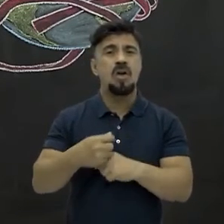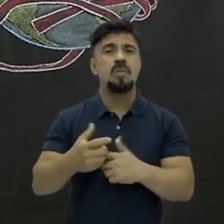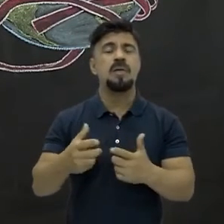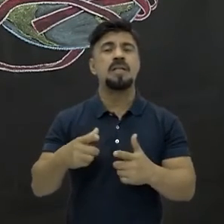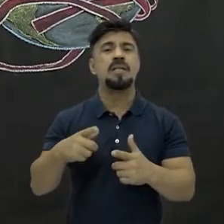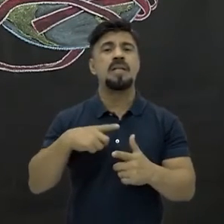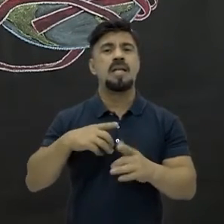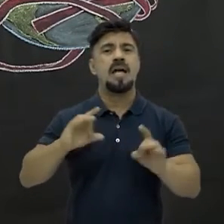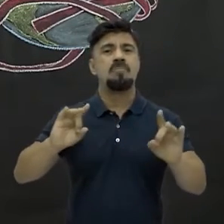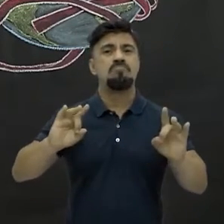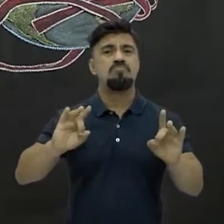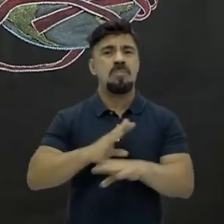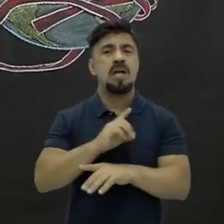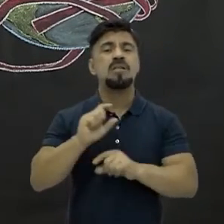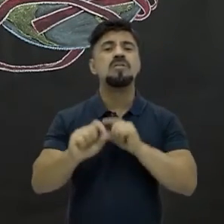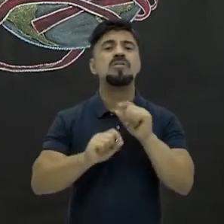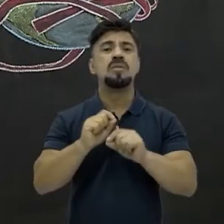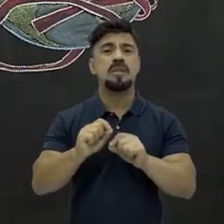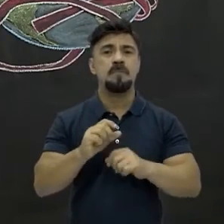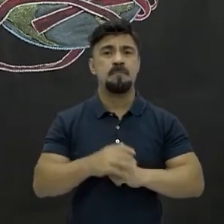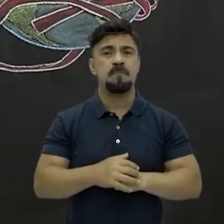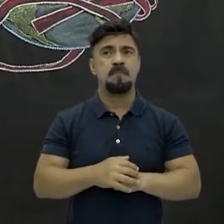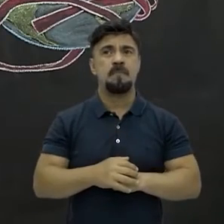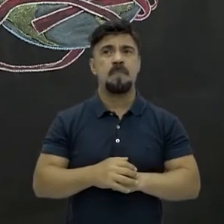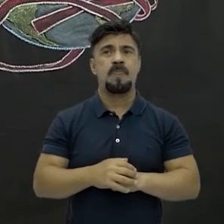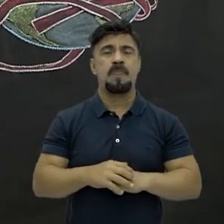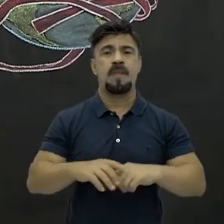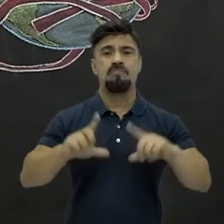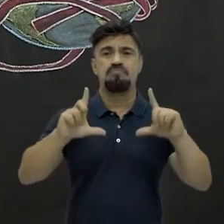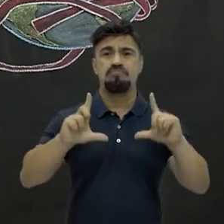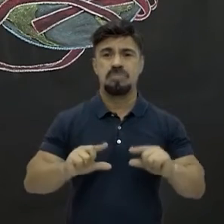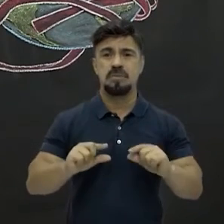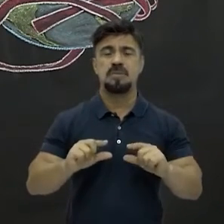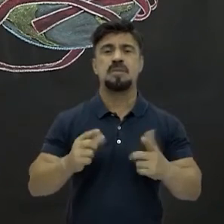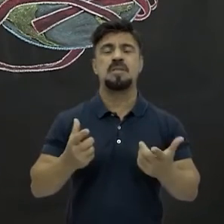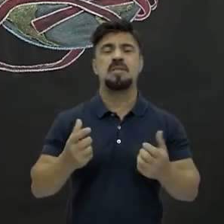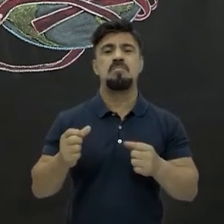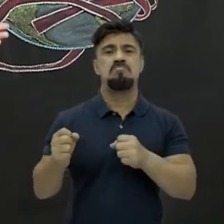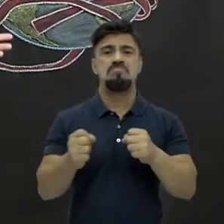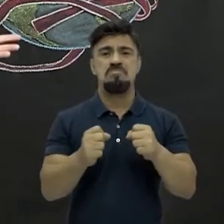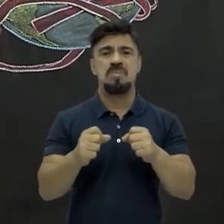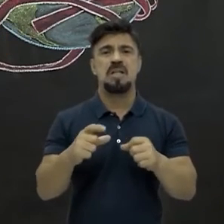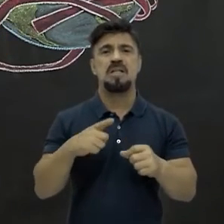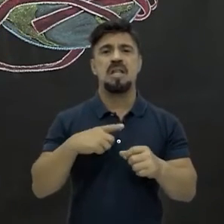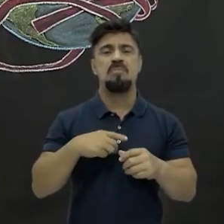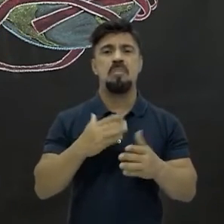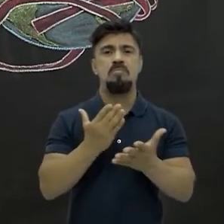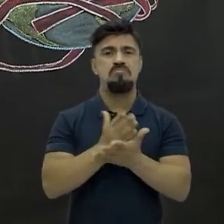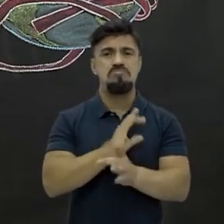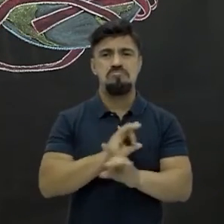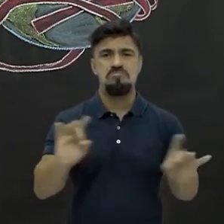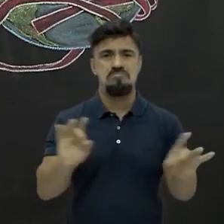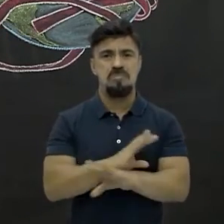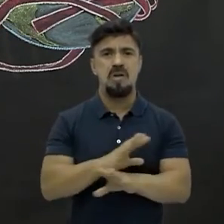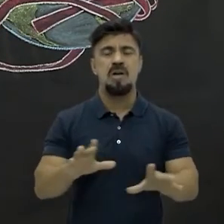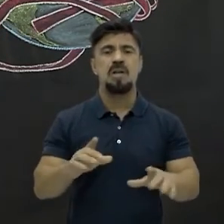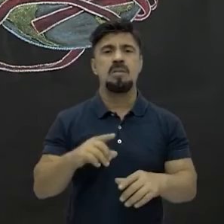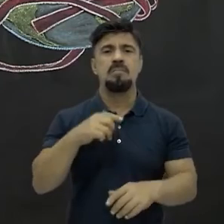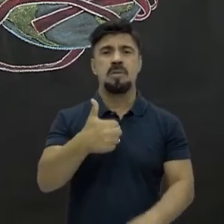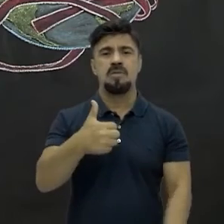ela acabasse aí sendo diminuída essa potência e, consequentemente, se desfazendo mais precisamente